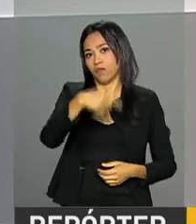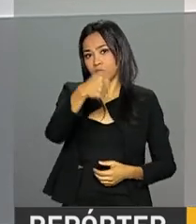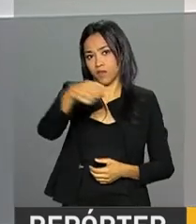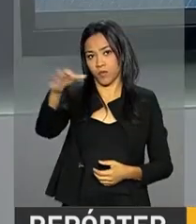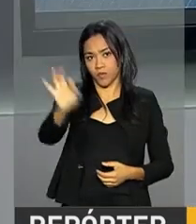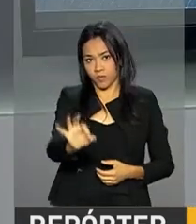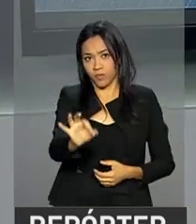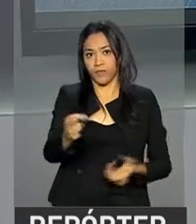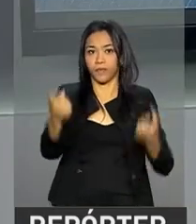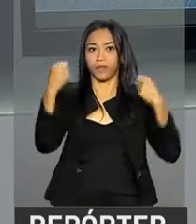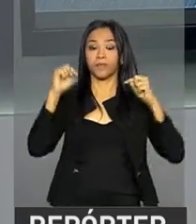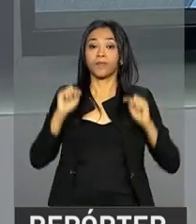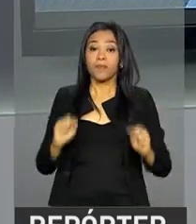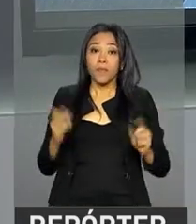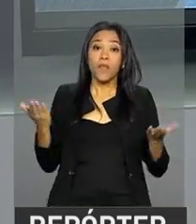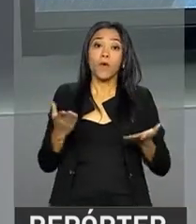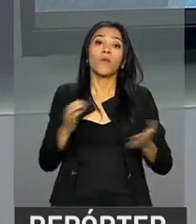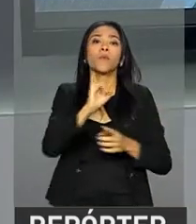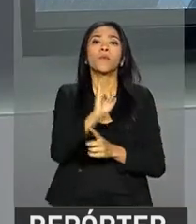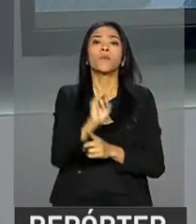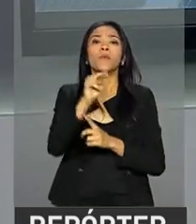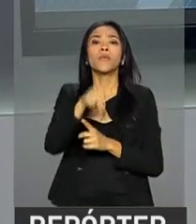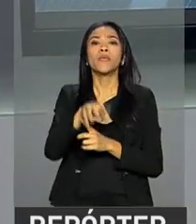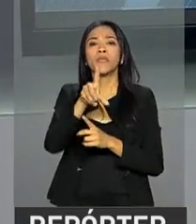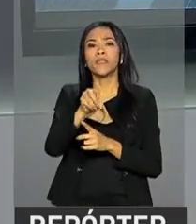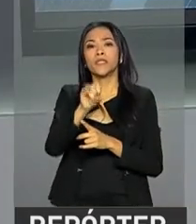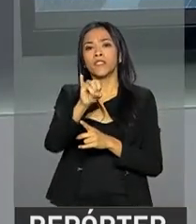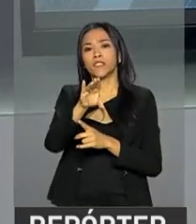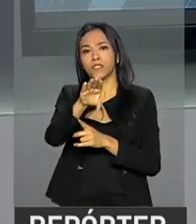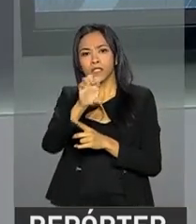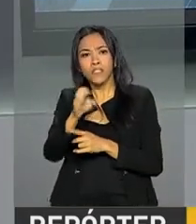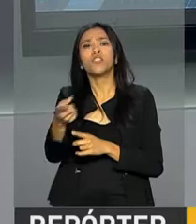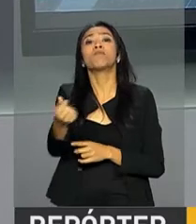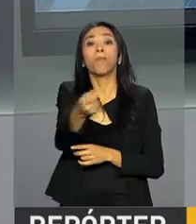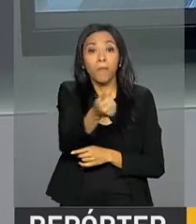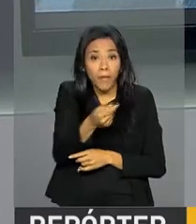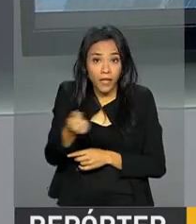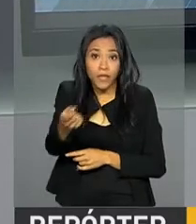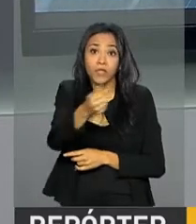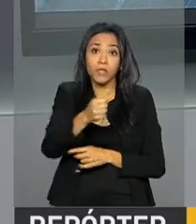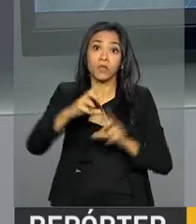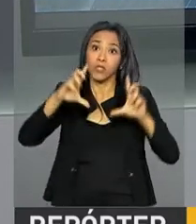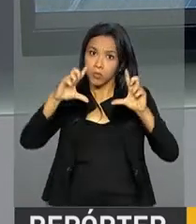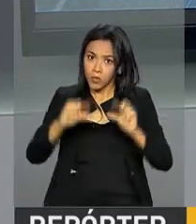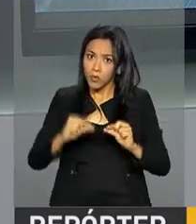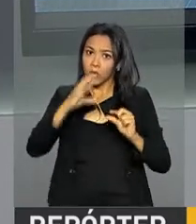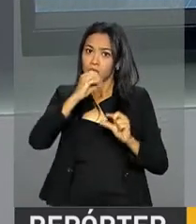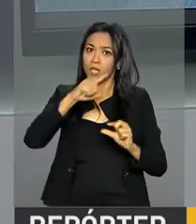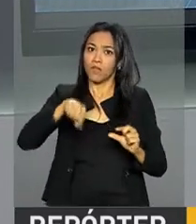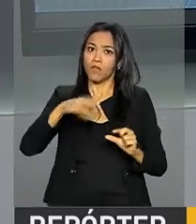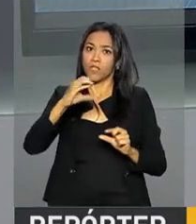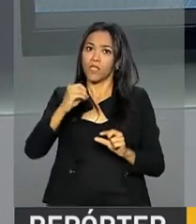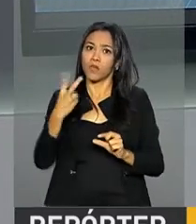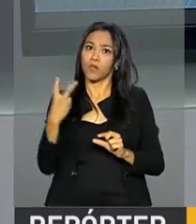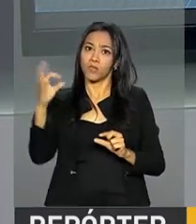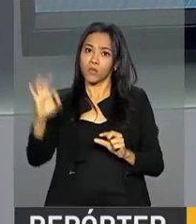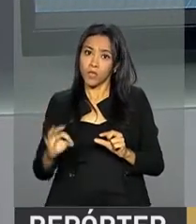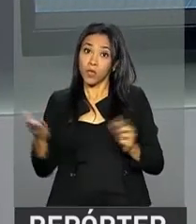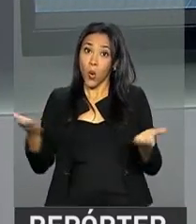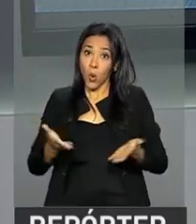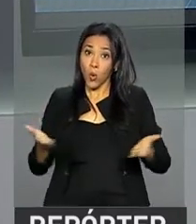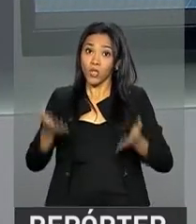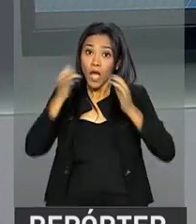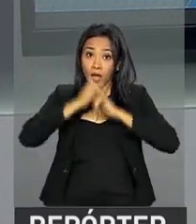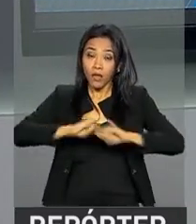cento o índice de preços ao consumidor semanal recuou 0,02 por cento em setembro informou hoje a fundação getúlio